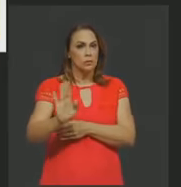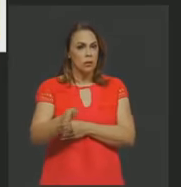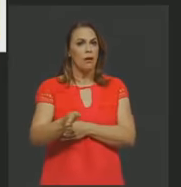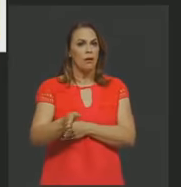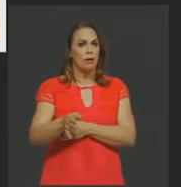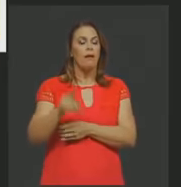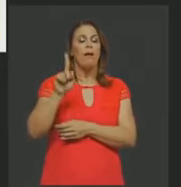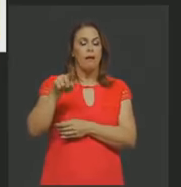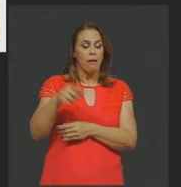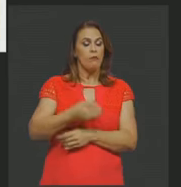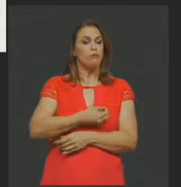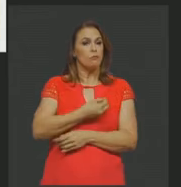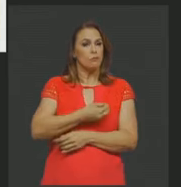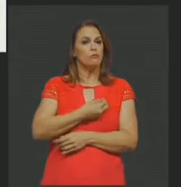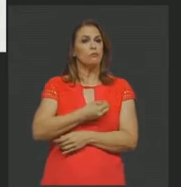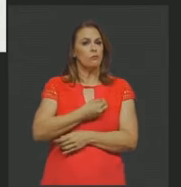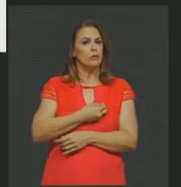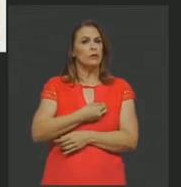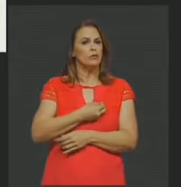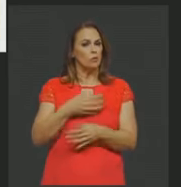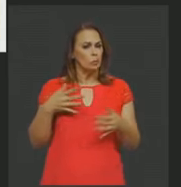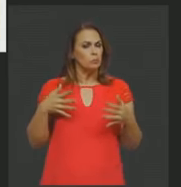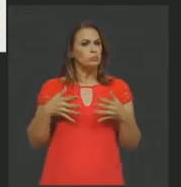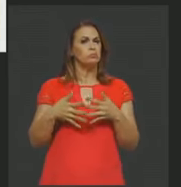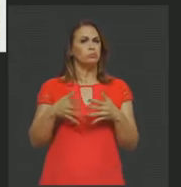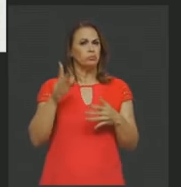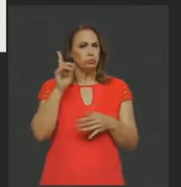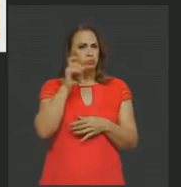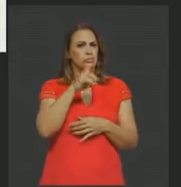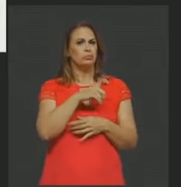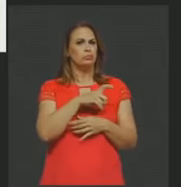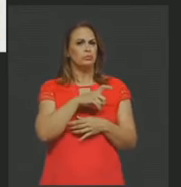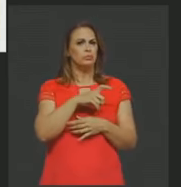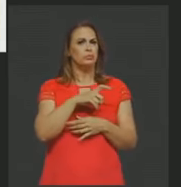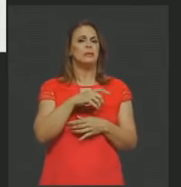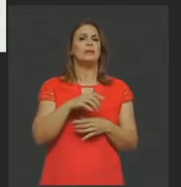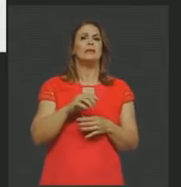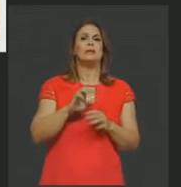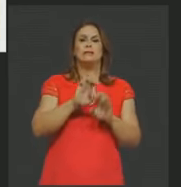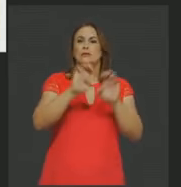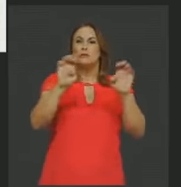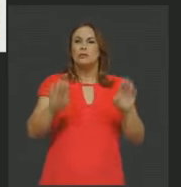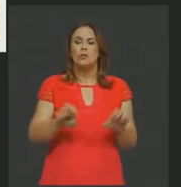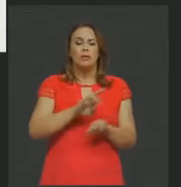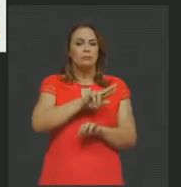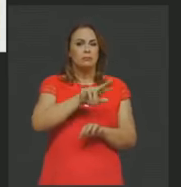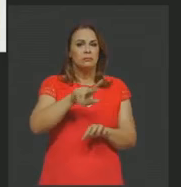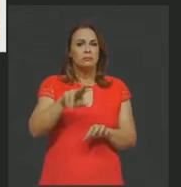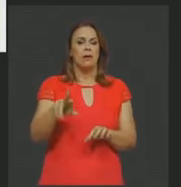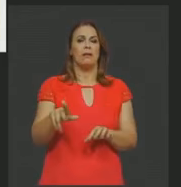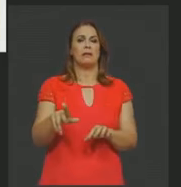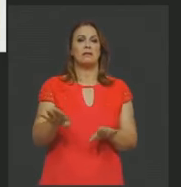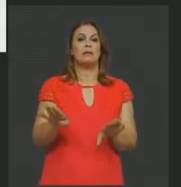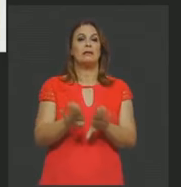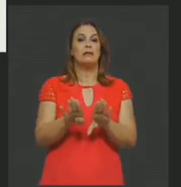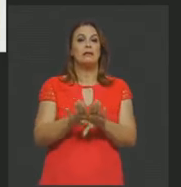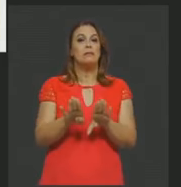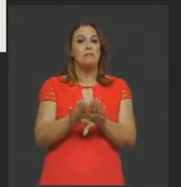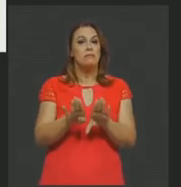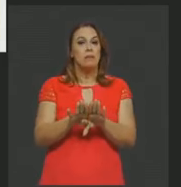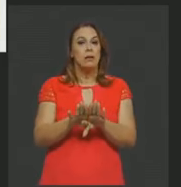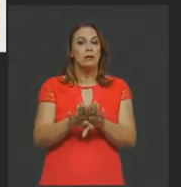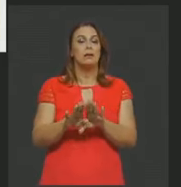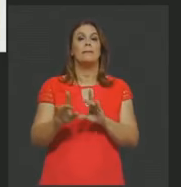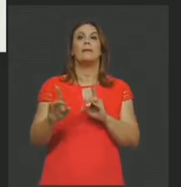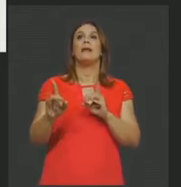tá? O osso é tão dinâmico, gente, que lembra, quem usa aparelho, né, jovens, muitos usam aparelho, é a prova de